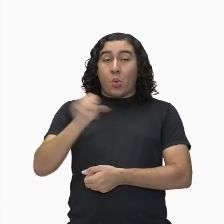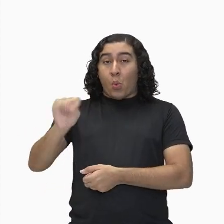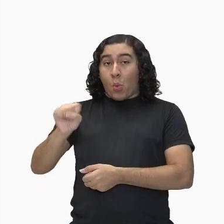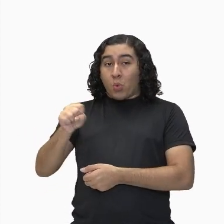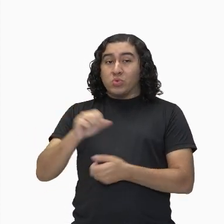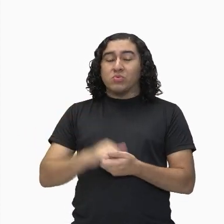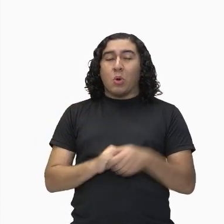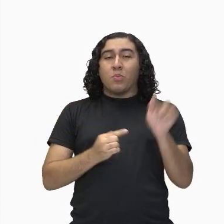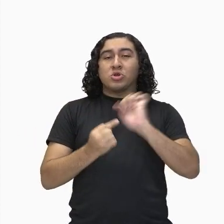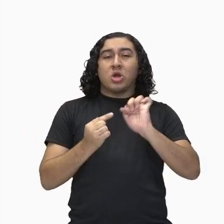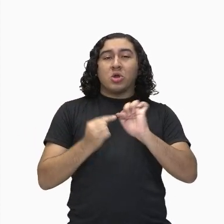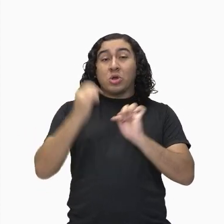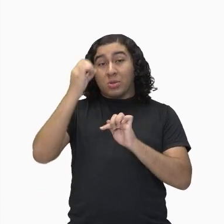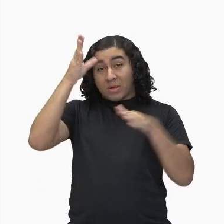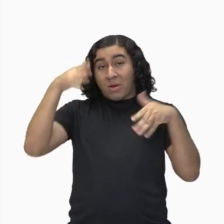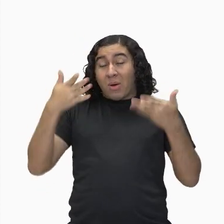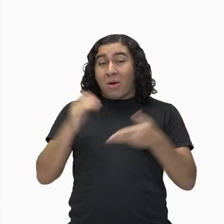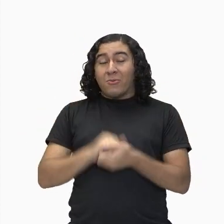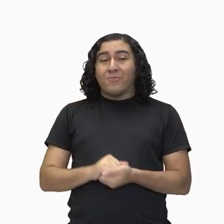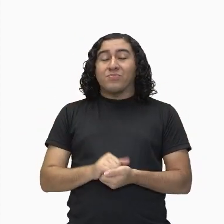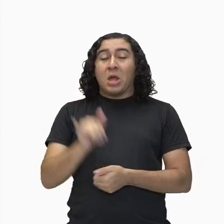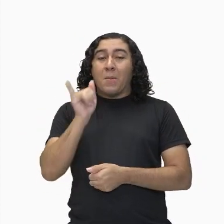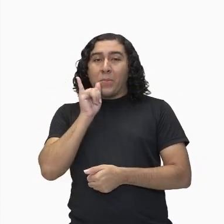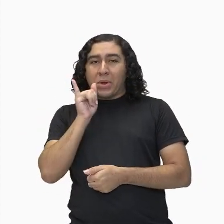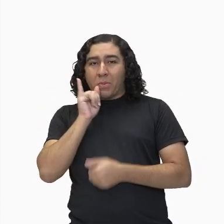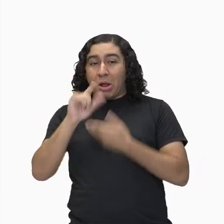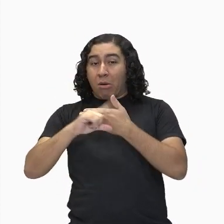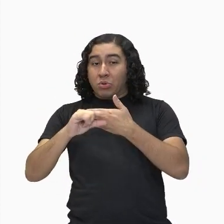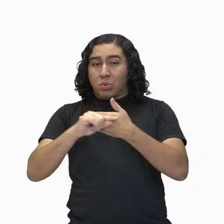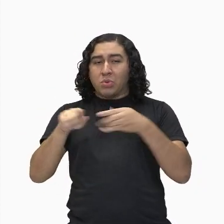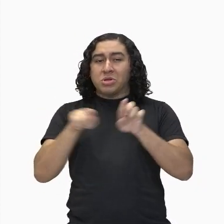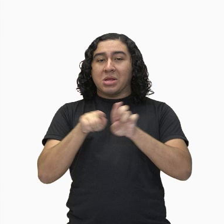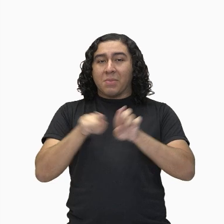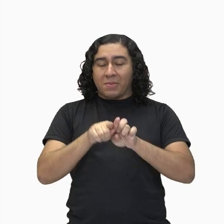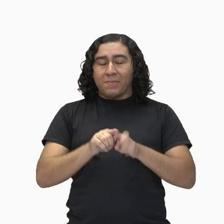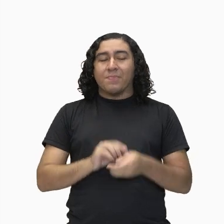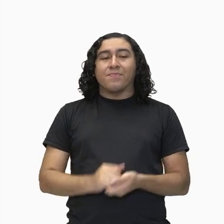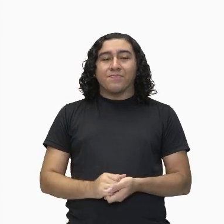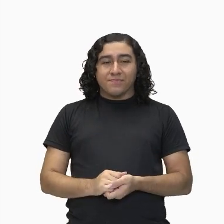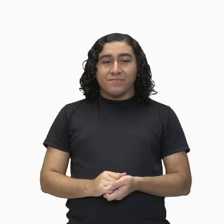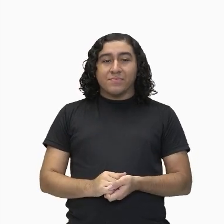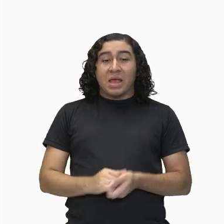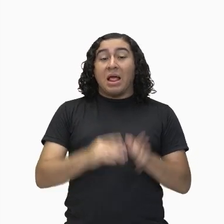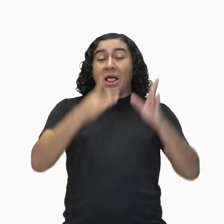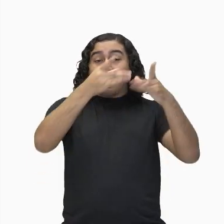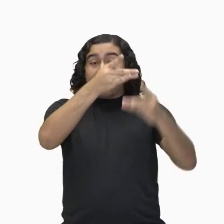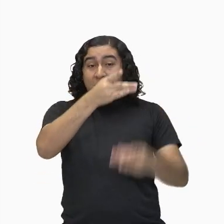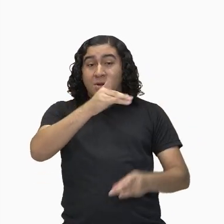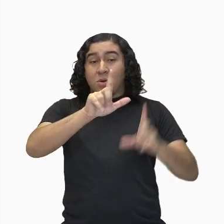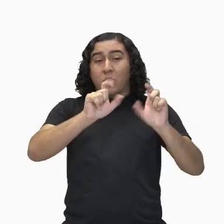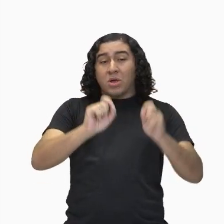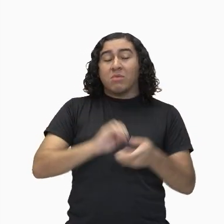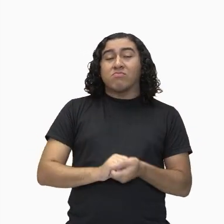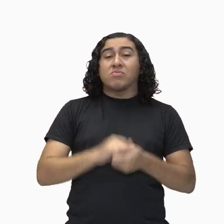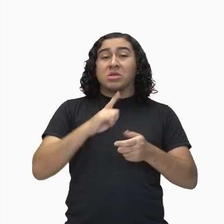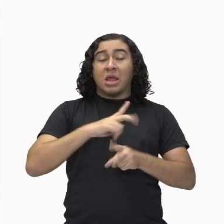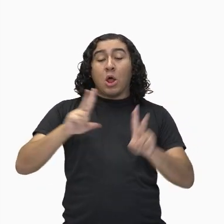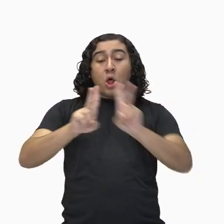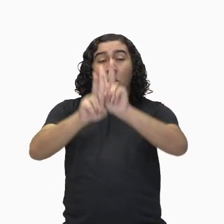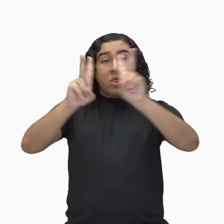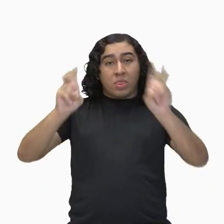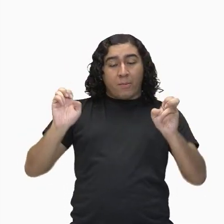nosso objeto de conhecimento, Bauman, tempos líquidos. No detalhamento, nós vamos falar sobre